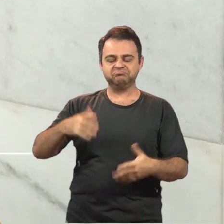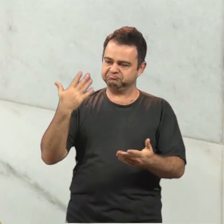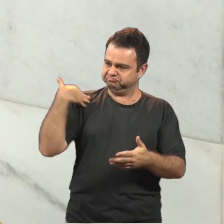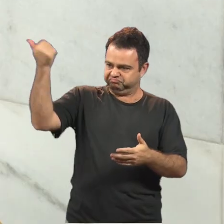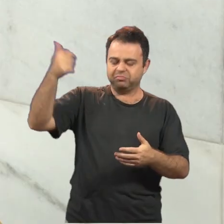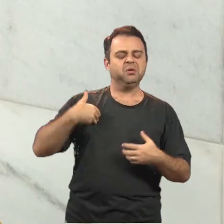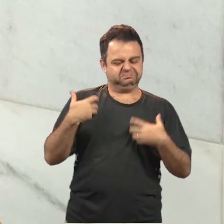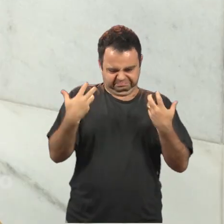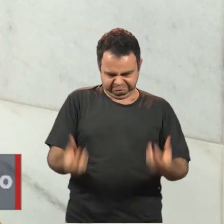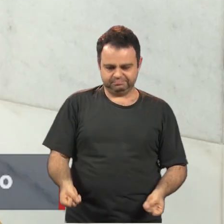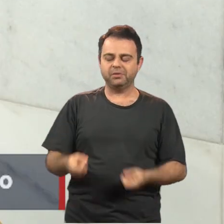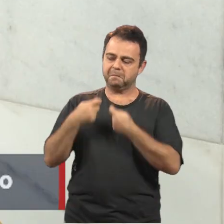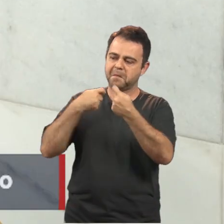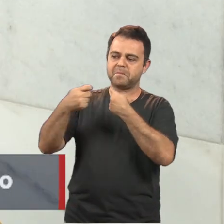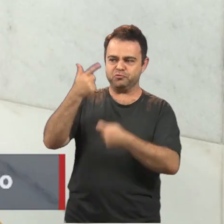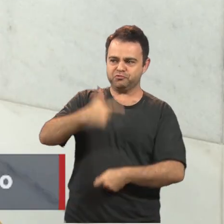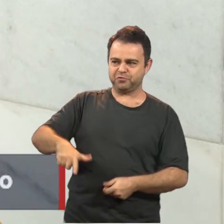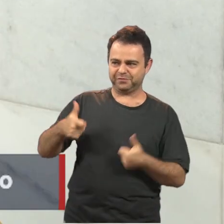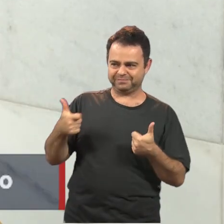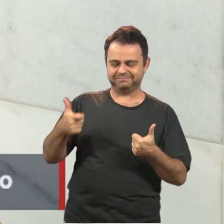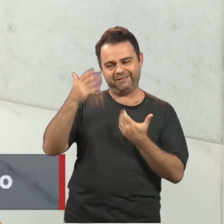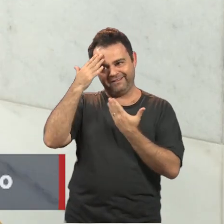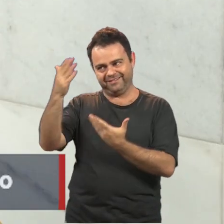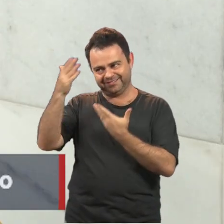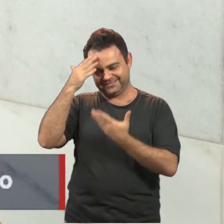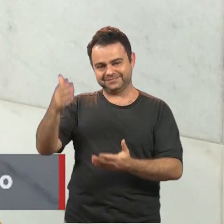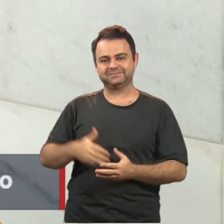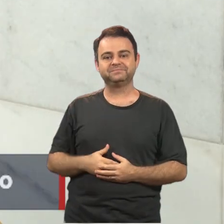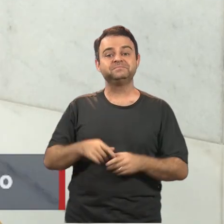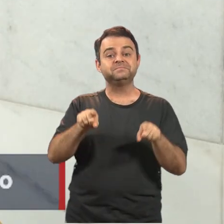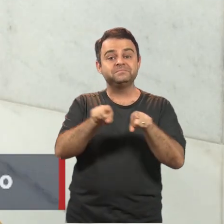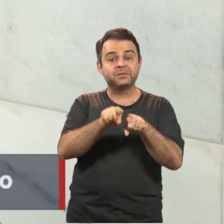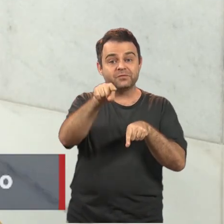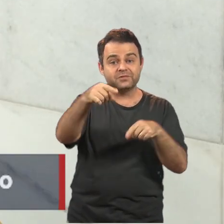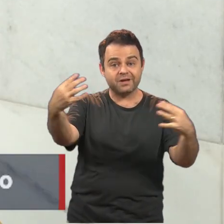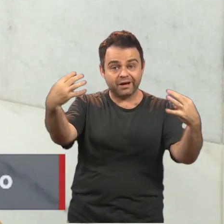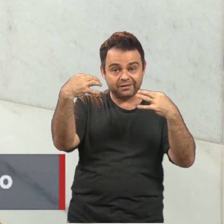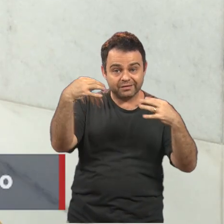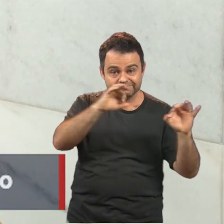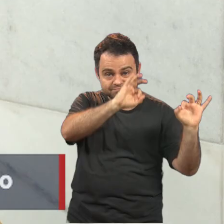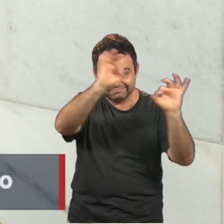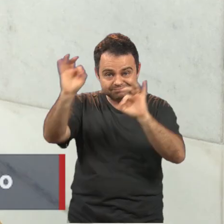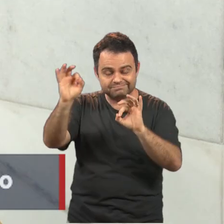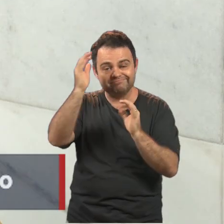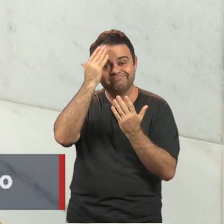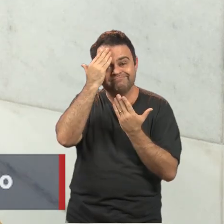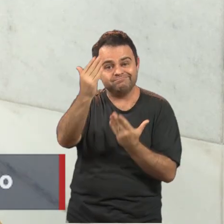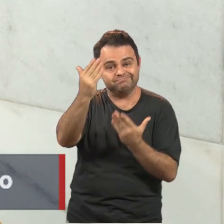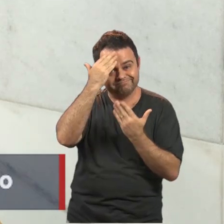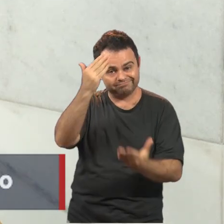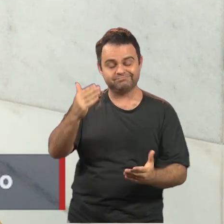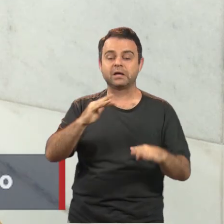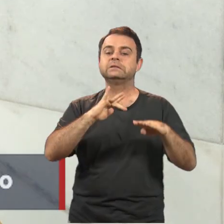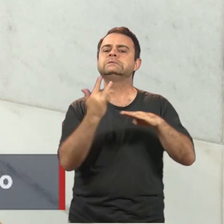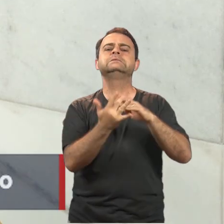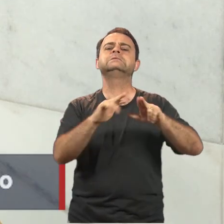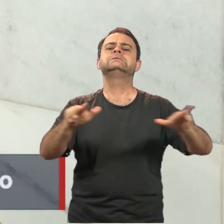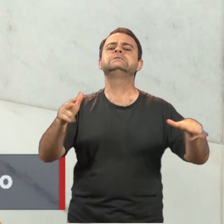agradeço você também pela sua audiência. Lembrando que nós estamos nas redes sociais, Facebook, Instagram, e todos os nossos